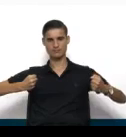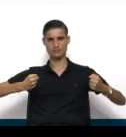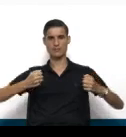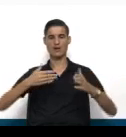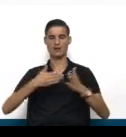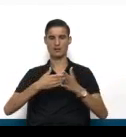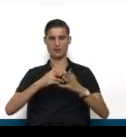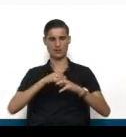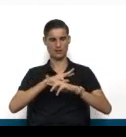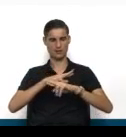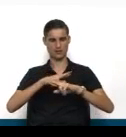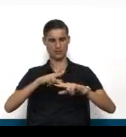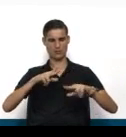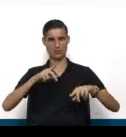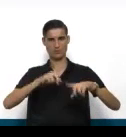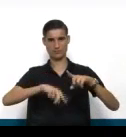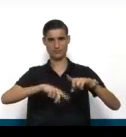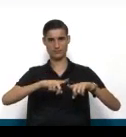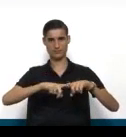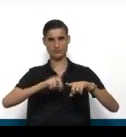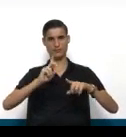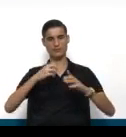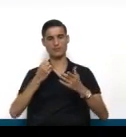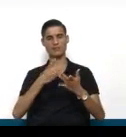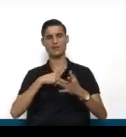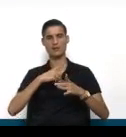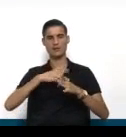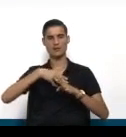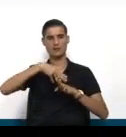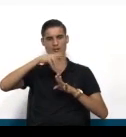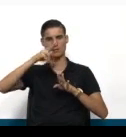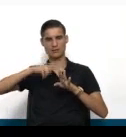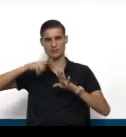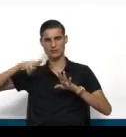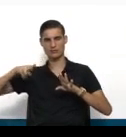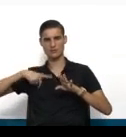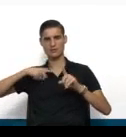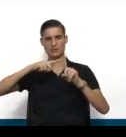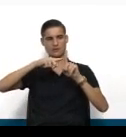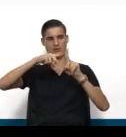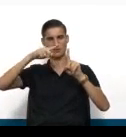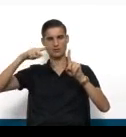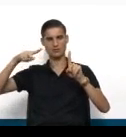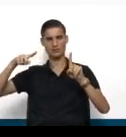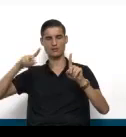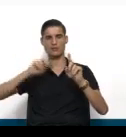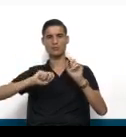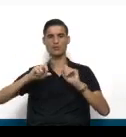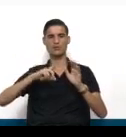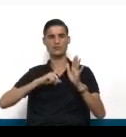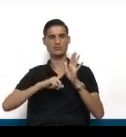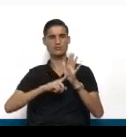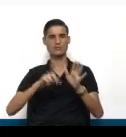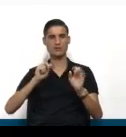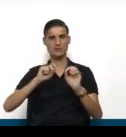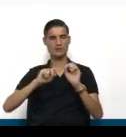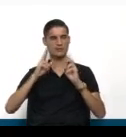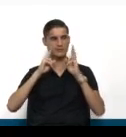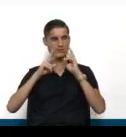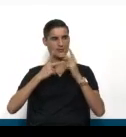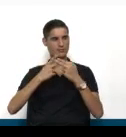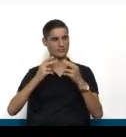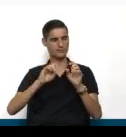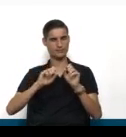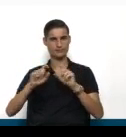no mesmo formato da função, é dada no gráfico, que nem a gente viu. Qual o gráfico? O gráfico dessa